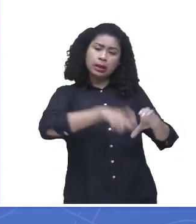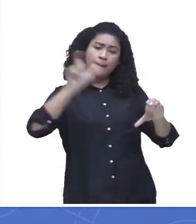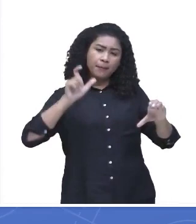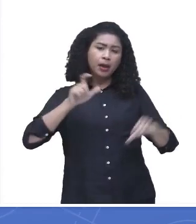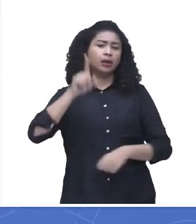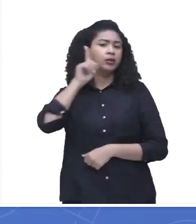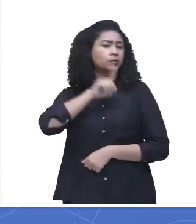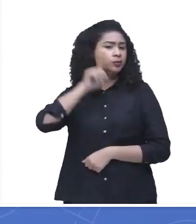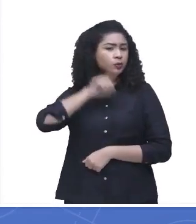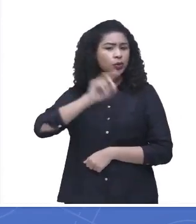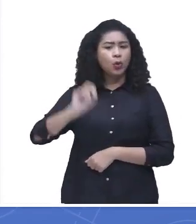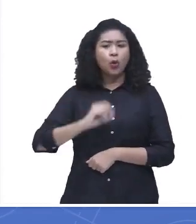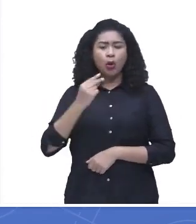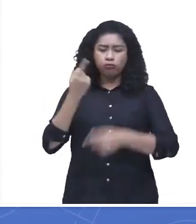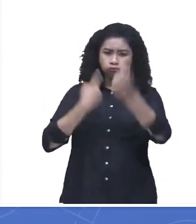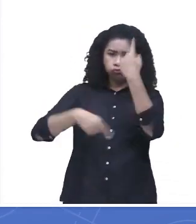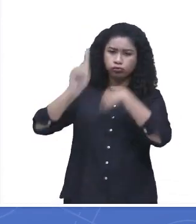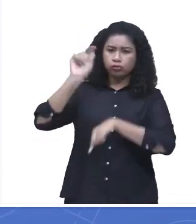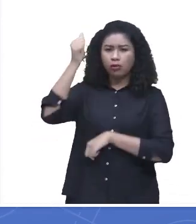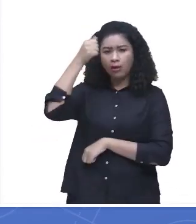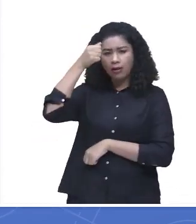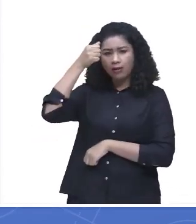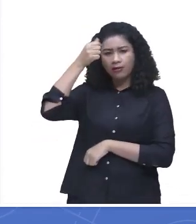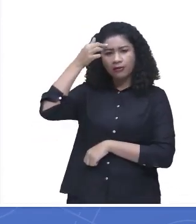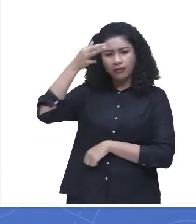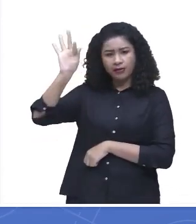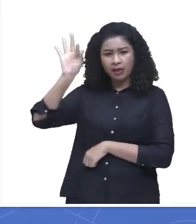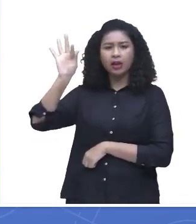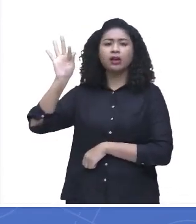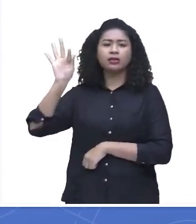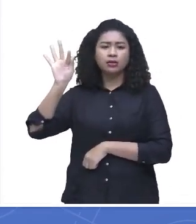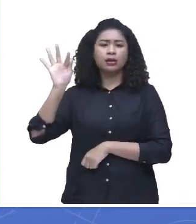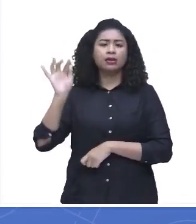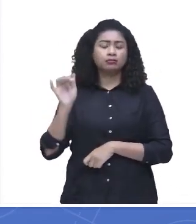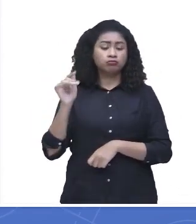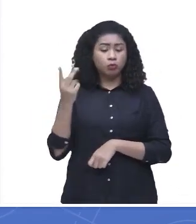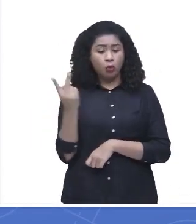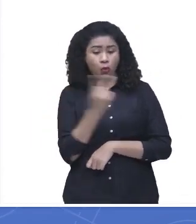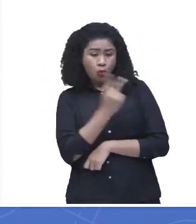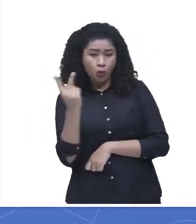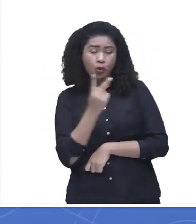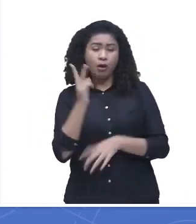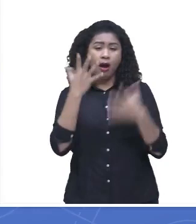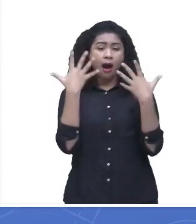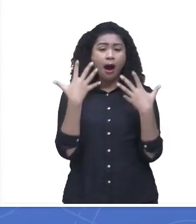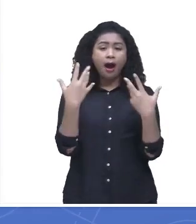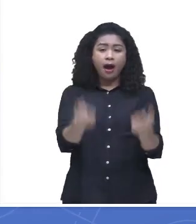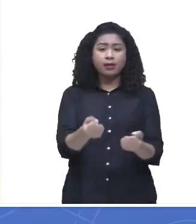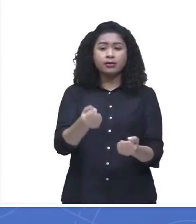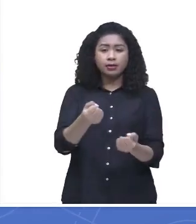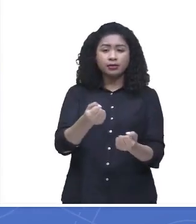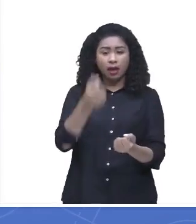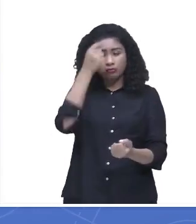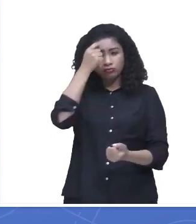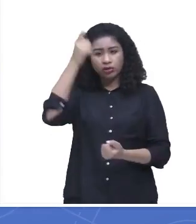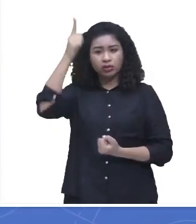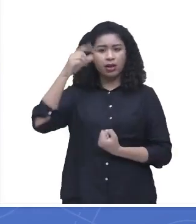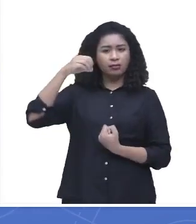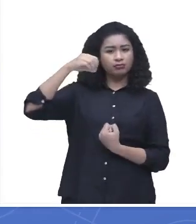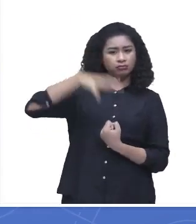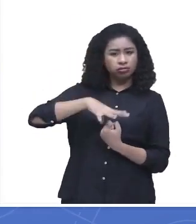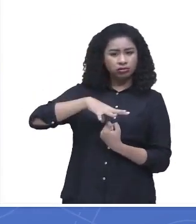Estados Unidos quanto a Revolução Francesa aderiram às ideias iluministas. São essas